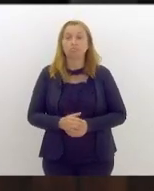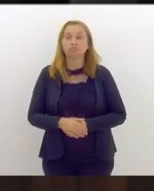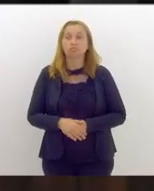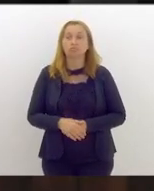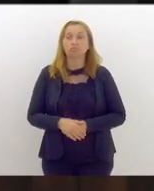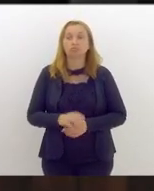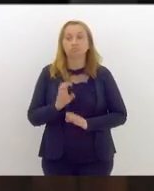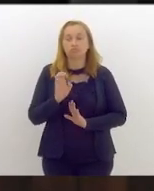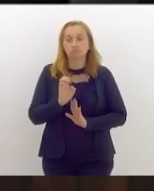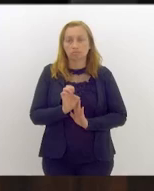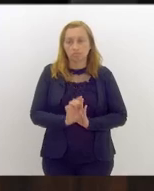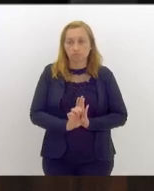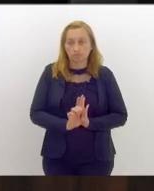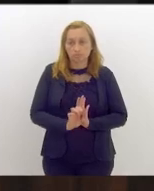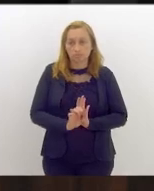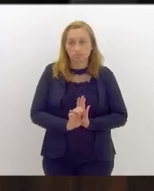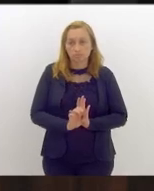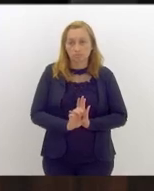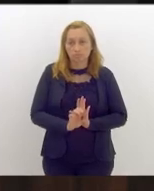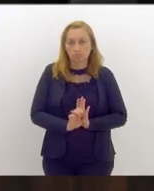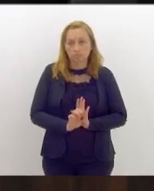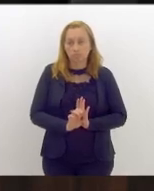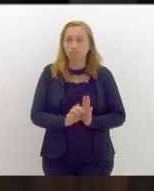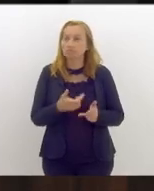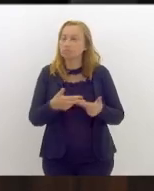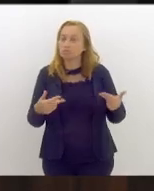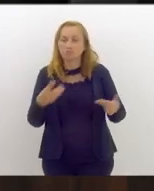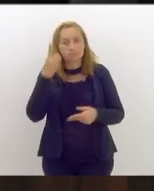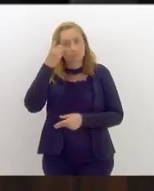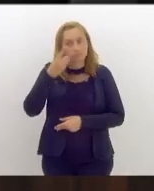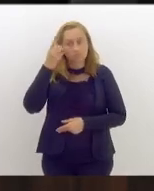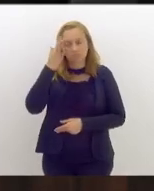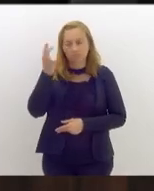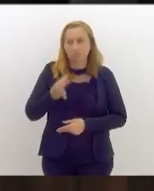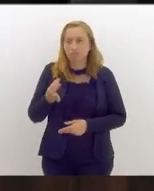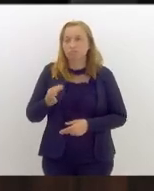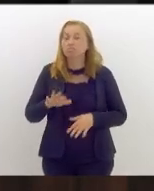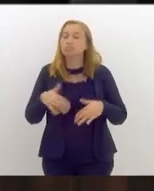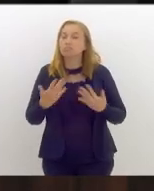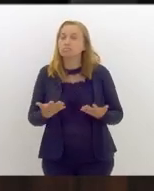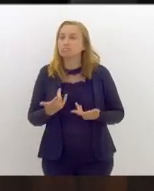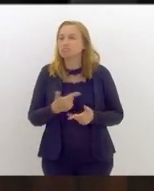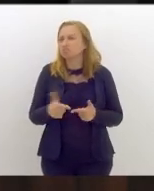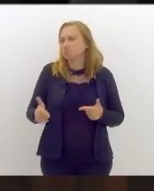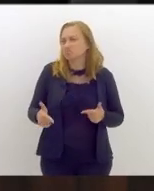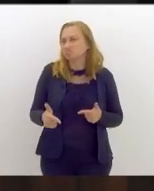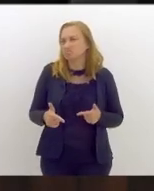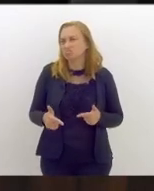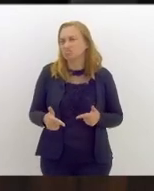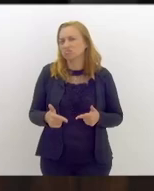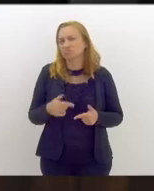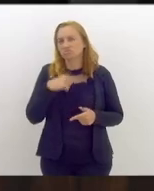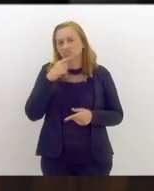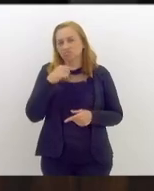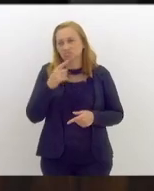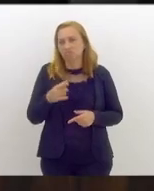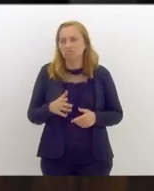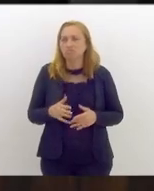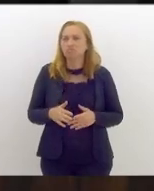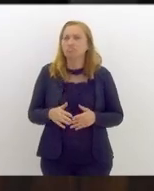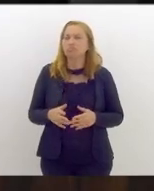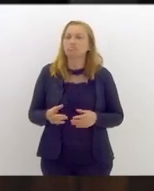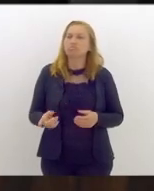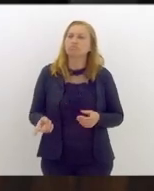da emenda que muitos deputados não sabiam então para a gente não ter mais sanar todas as dúvidas Mas vamos